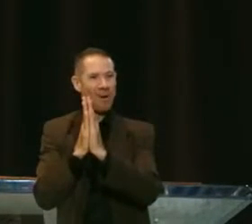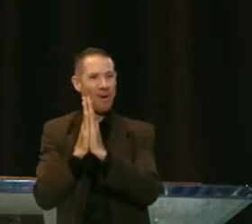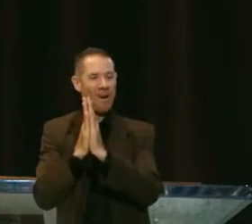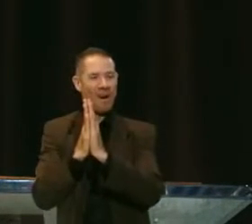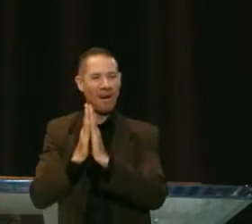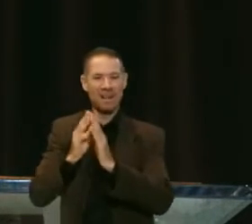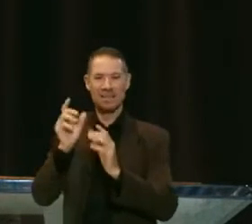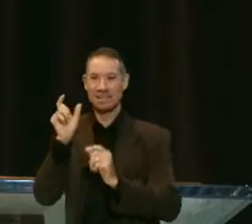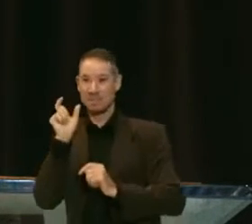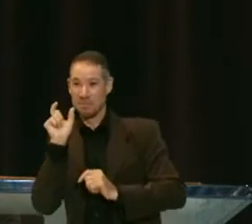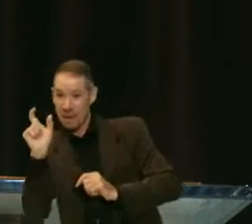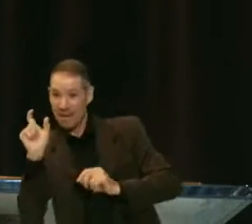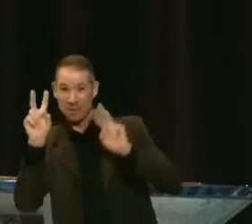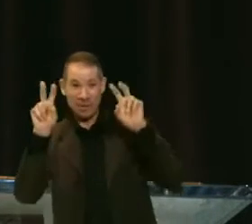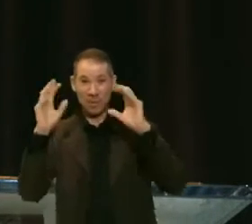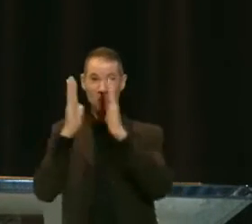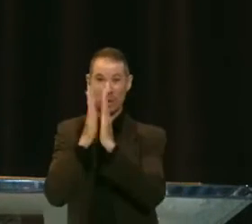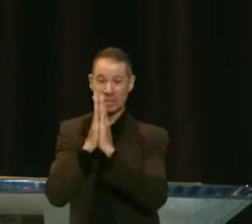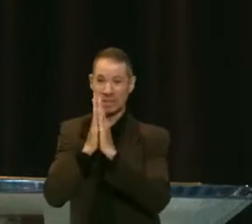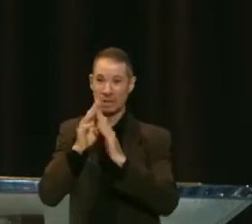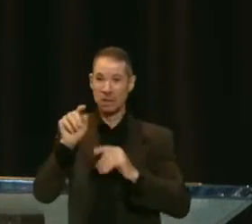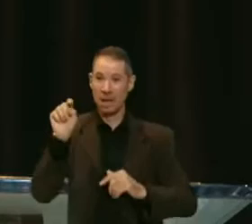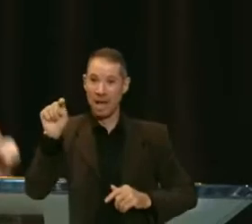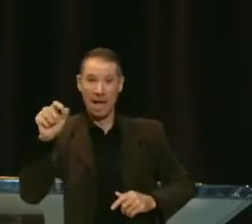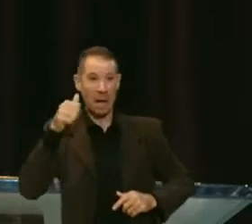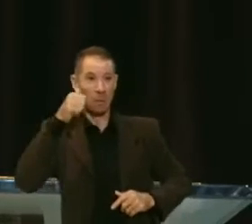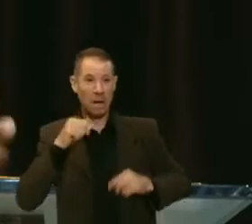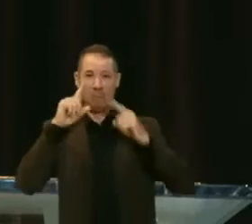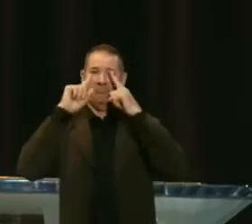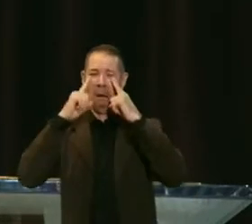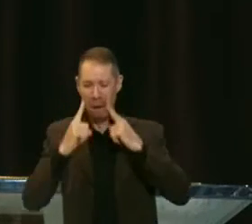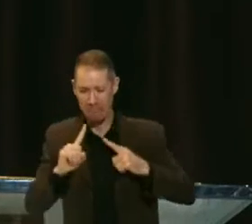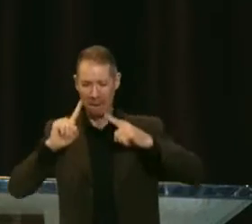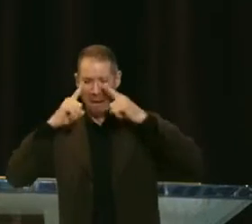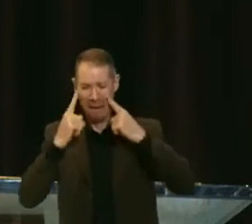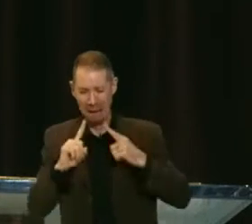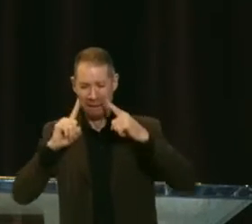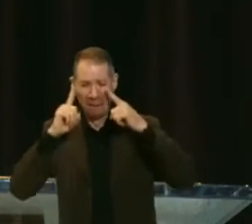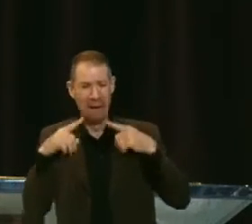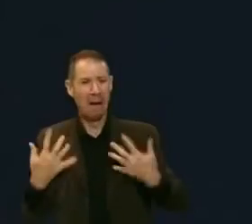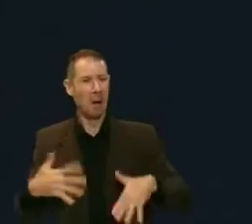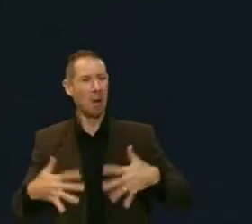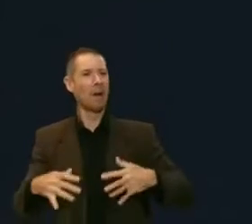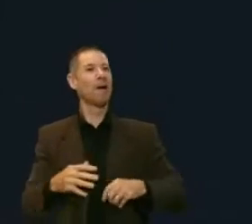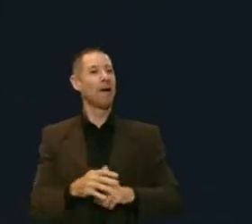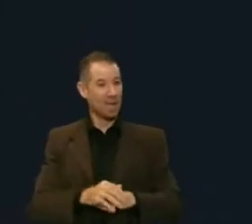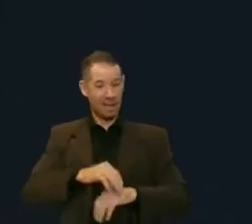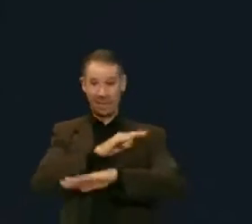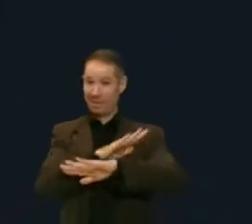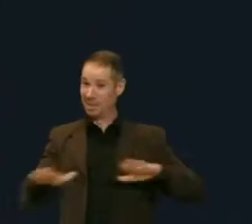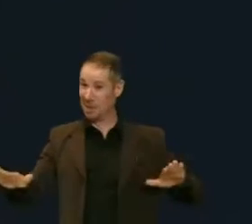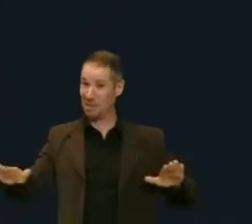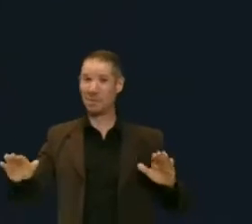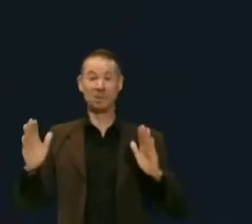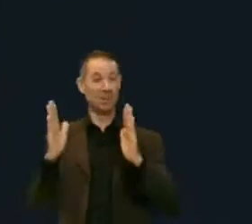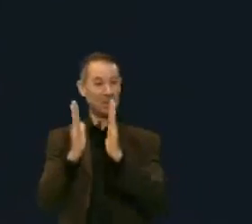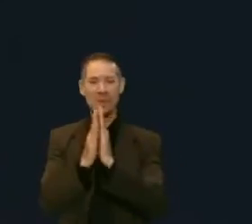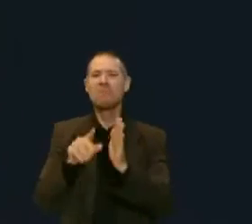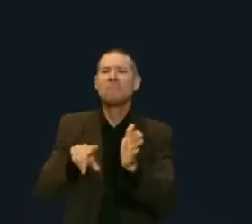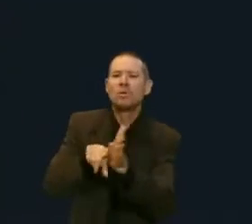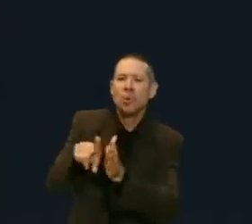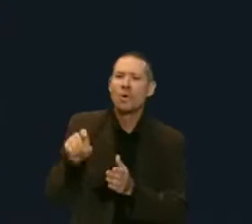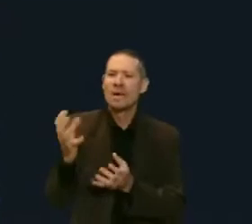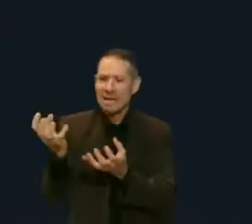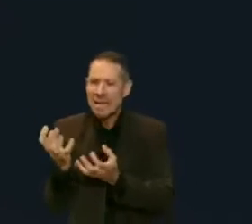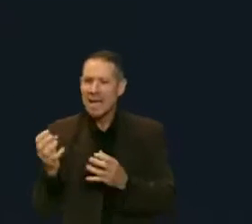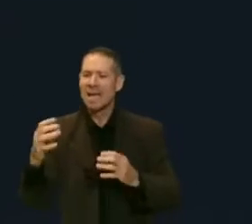disse essas palavras, aquela mulher caiu num pranto, num choro. E quando terminou a oração, eu perguntei para ela: você quer